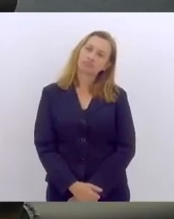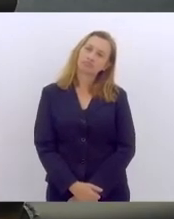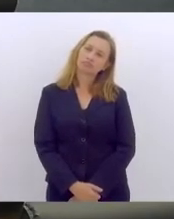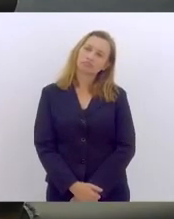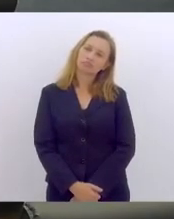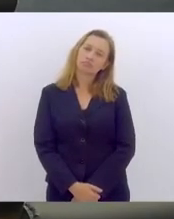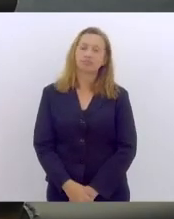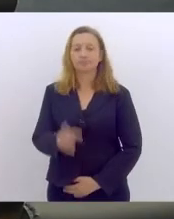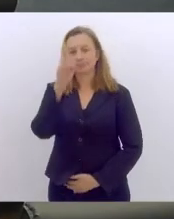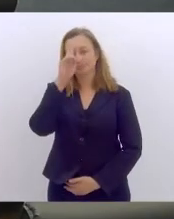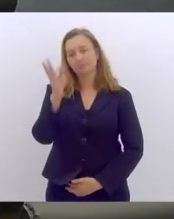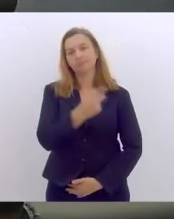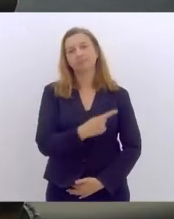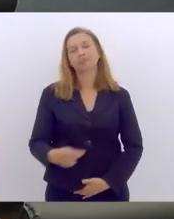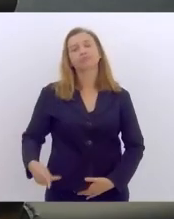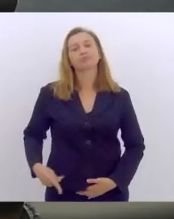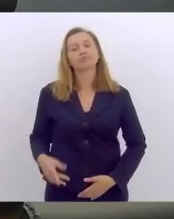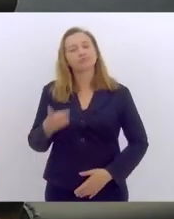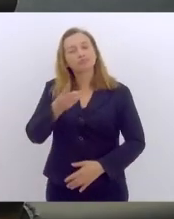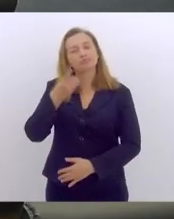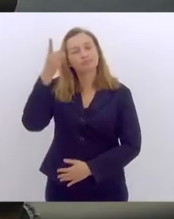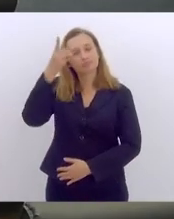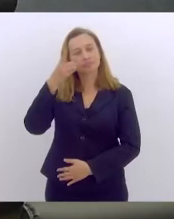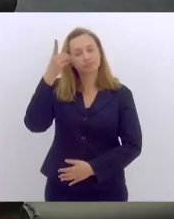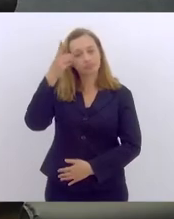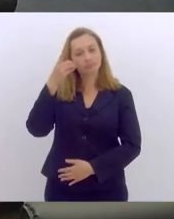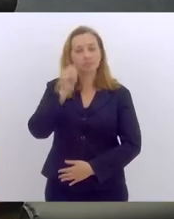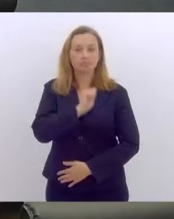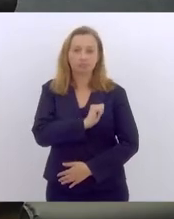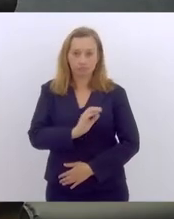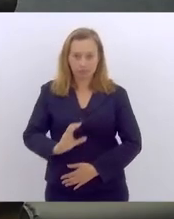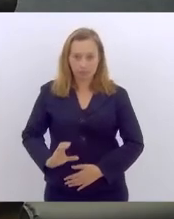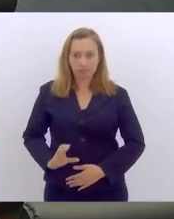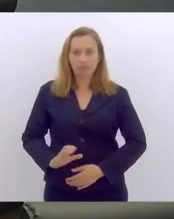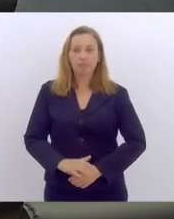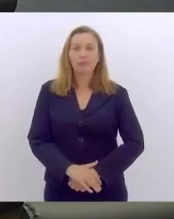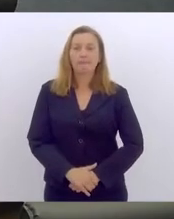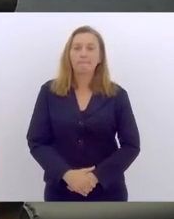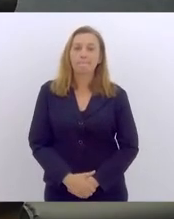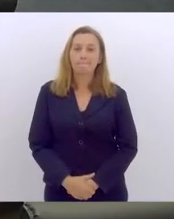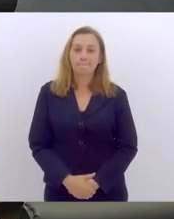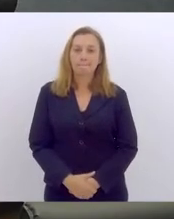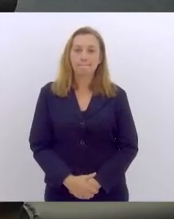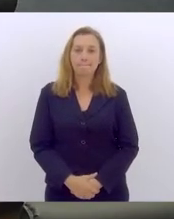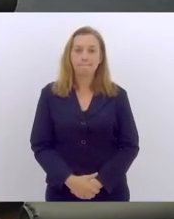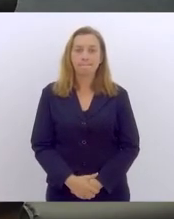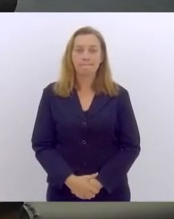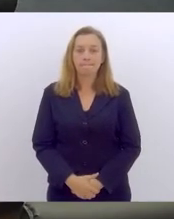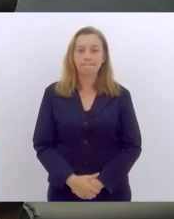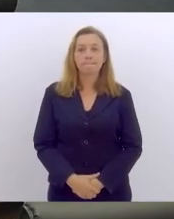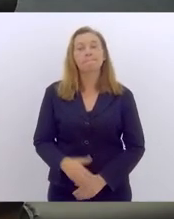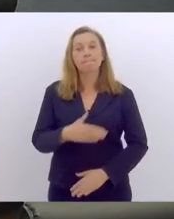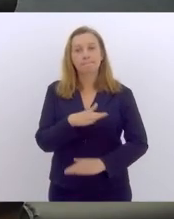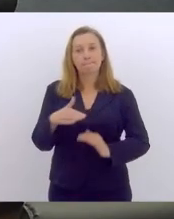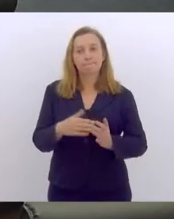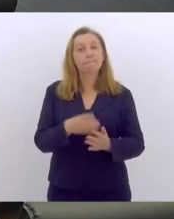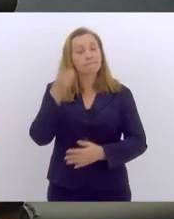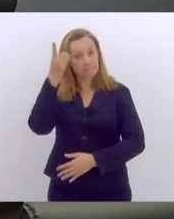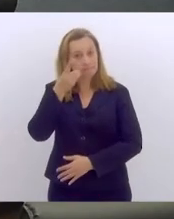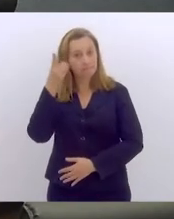Senhor presidente, deputado André Siciliano, senhoras e senhores